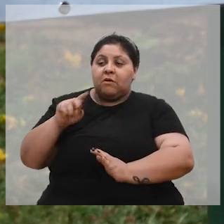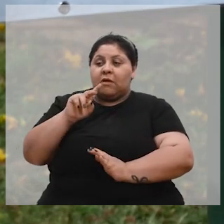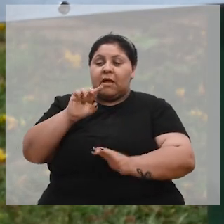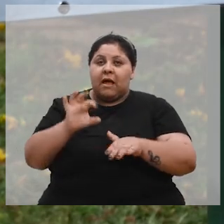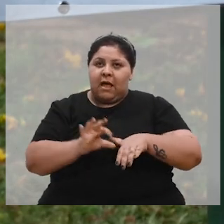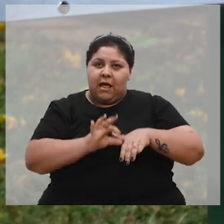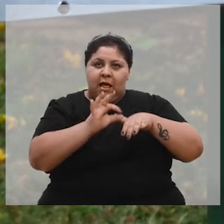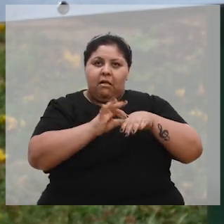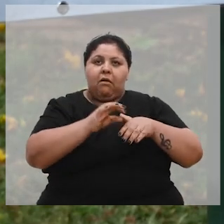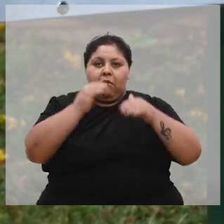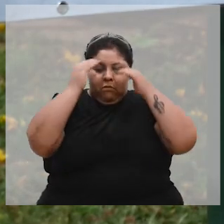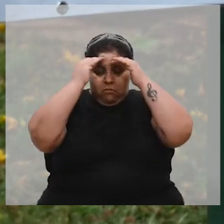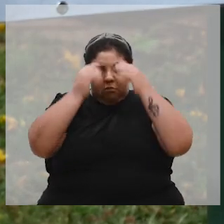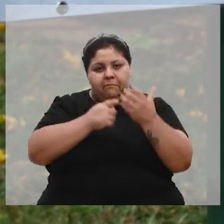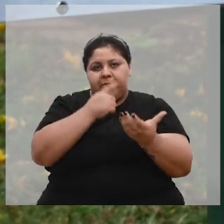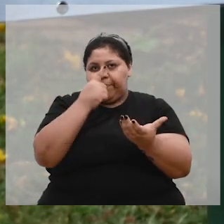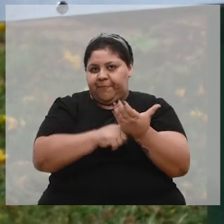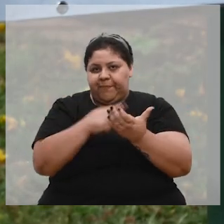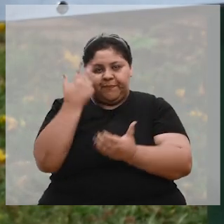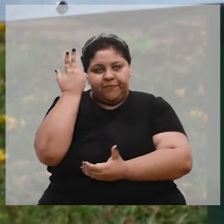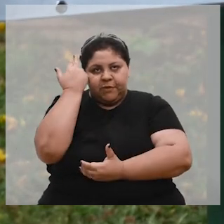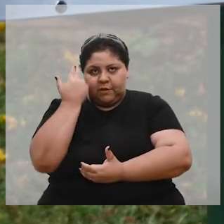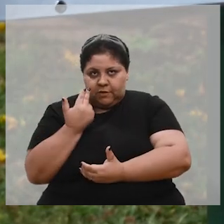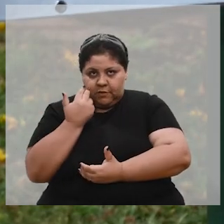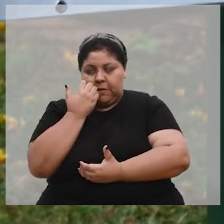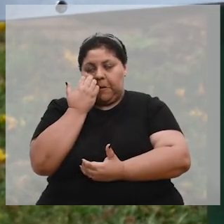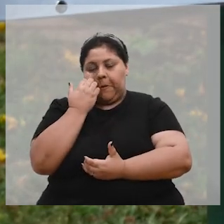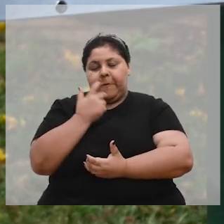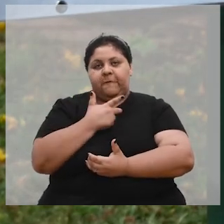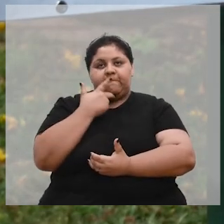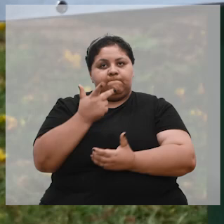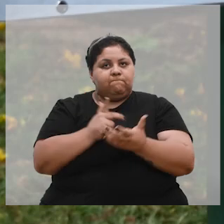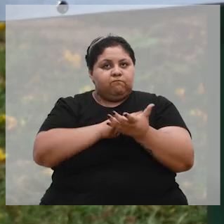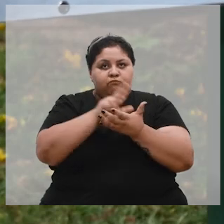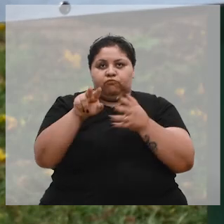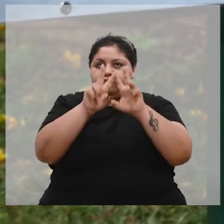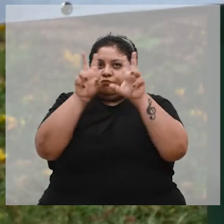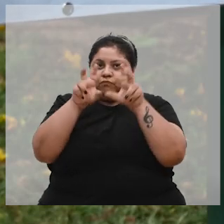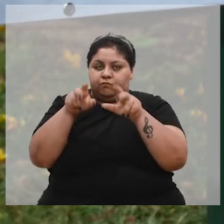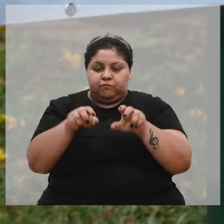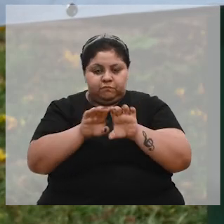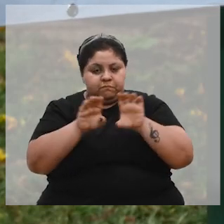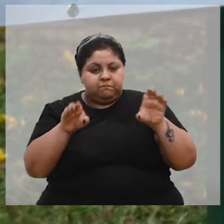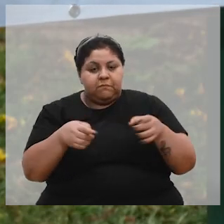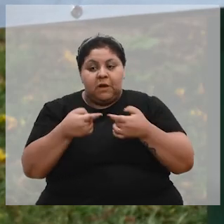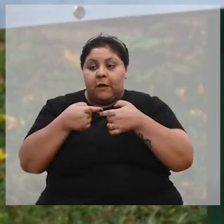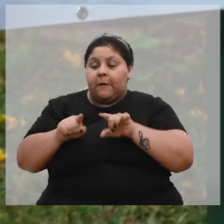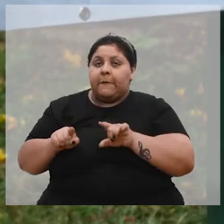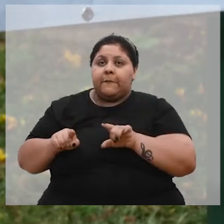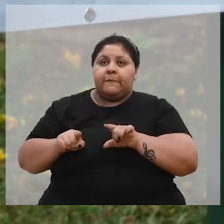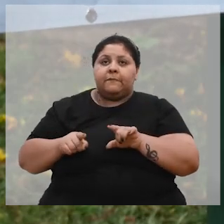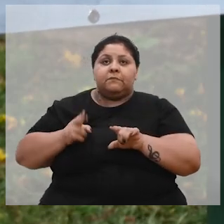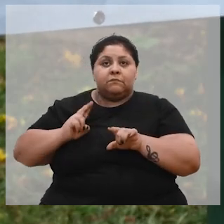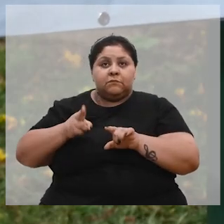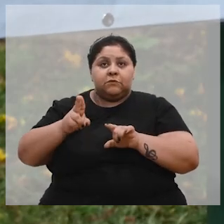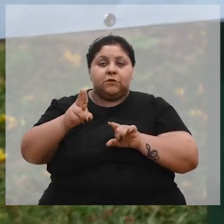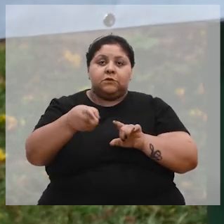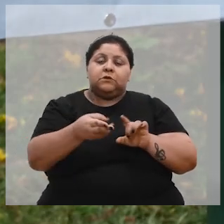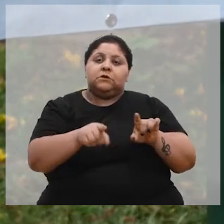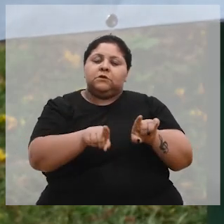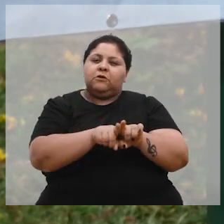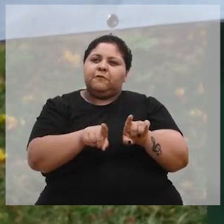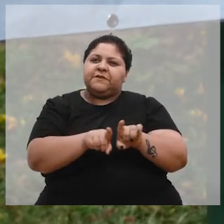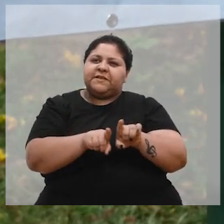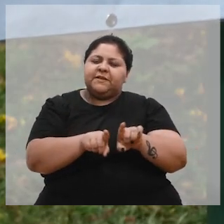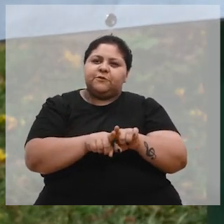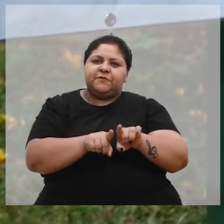como patrona, cumpre a agenda normalmente, tratando das mais diversas temáticas e mesas, mas tu não largas as